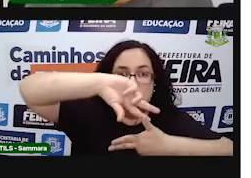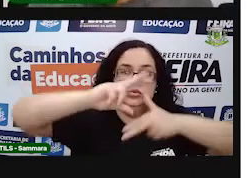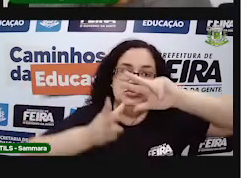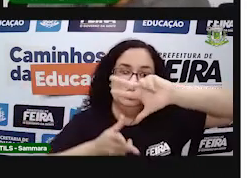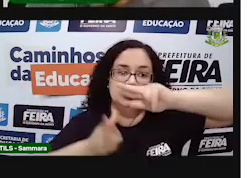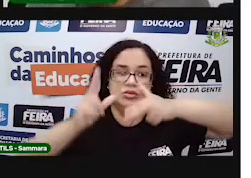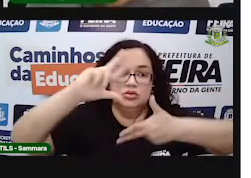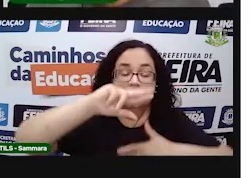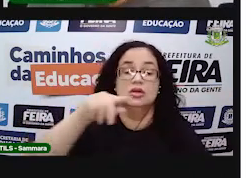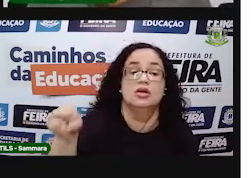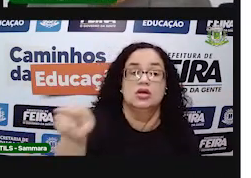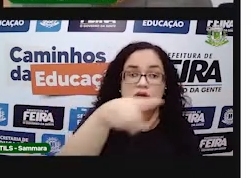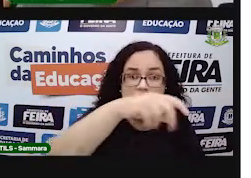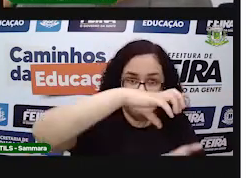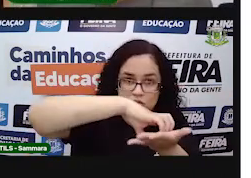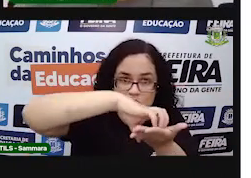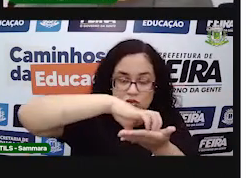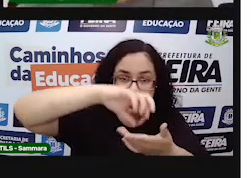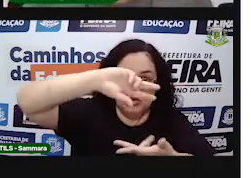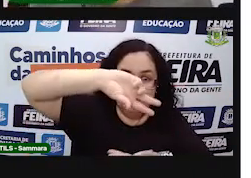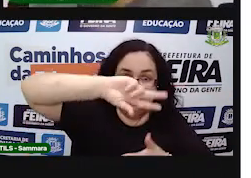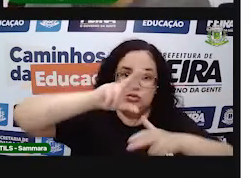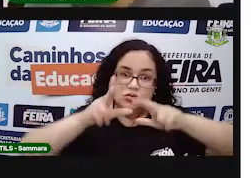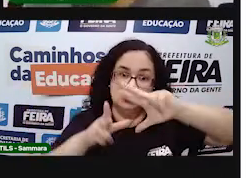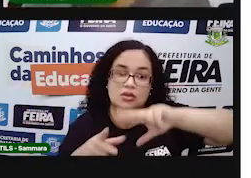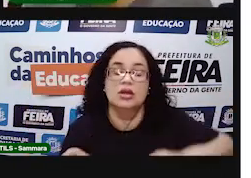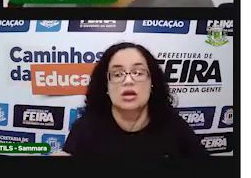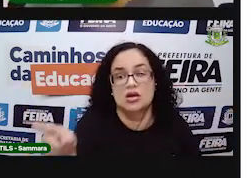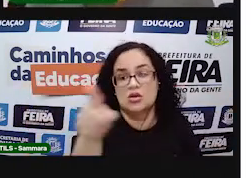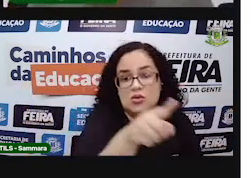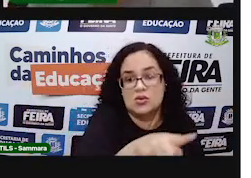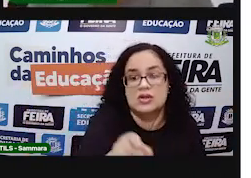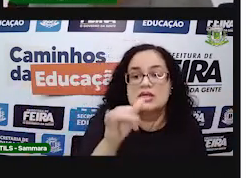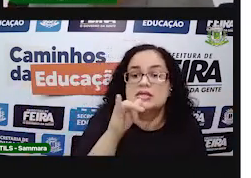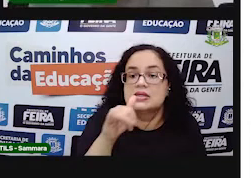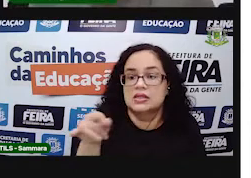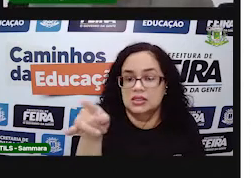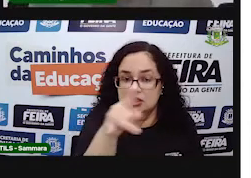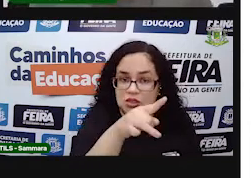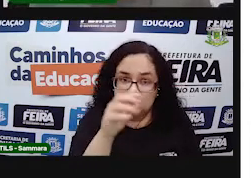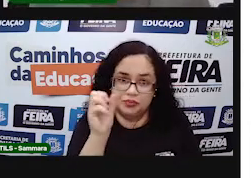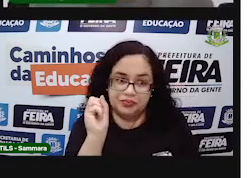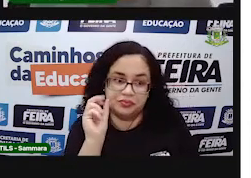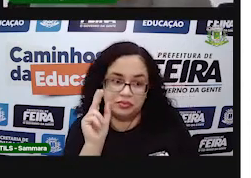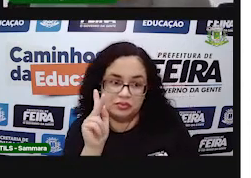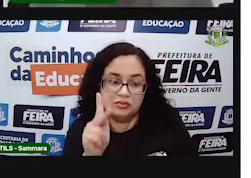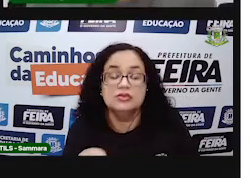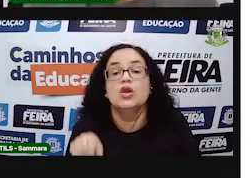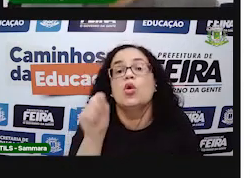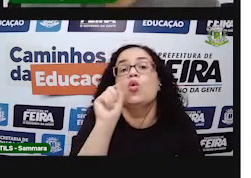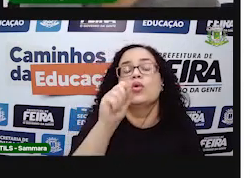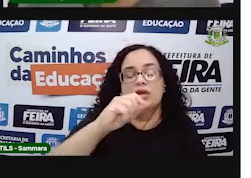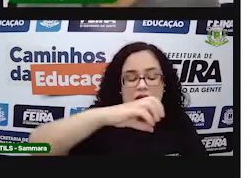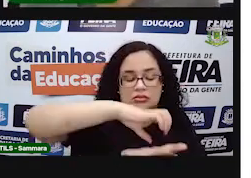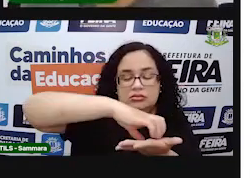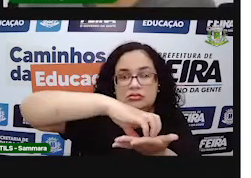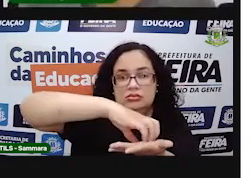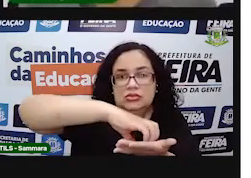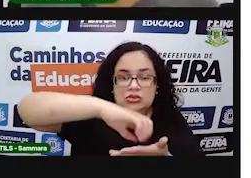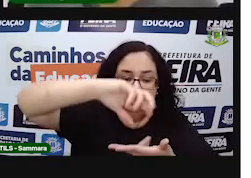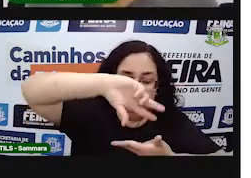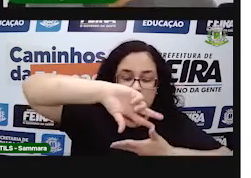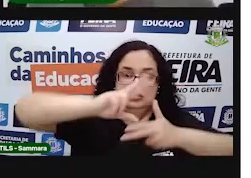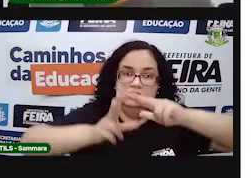sólidos geométricos. Os sólidos geométricos, como esses aí, tá bom? Então, o que